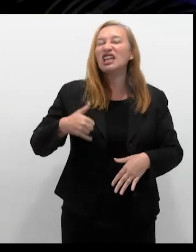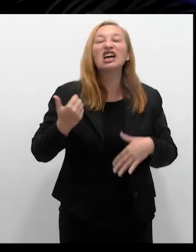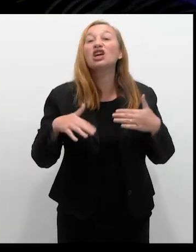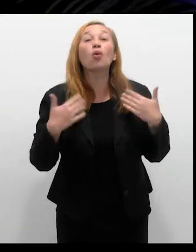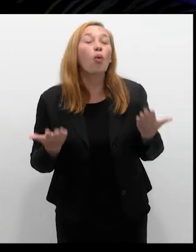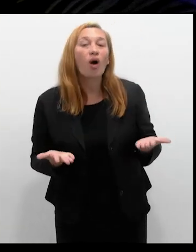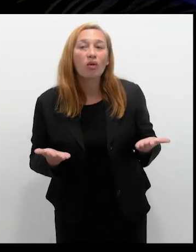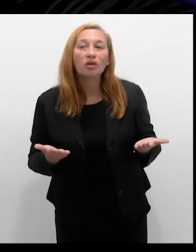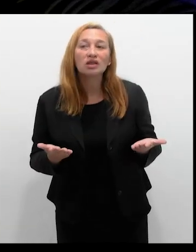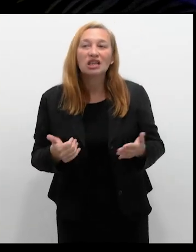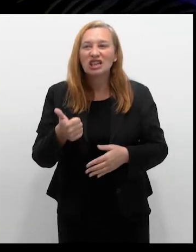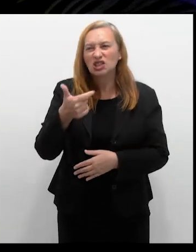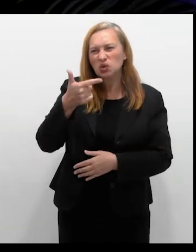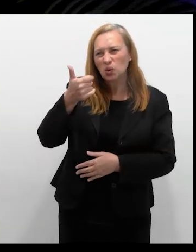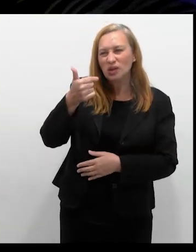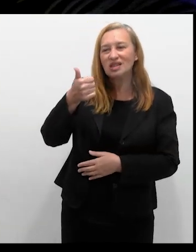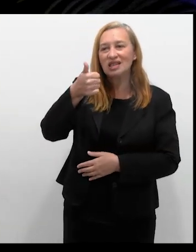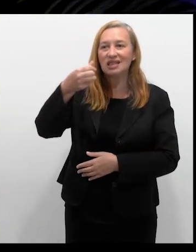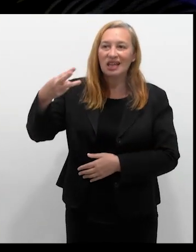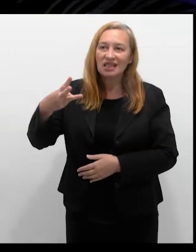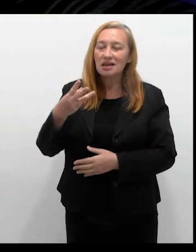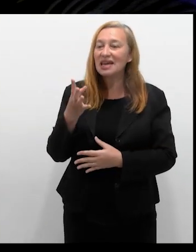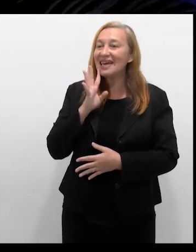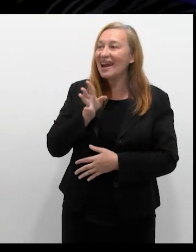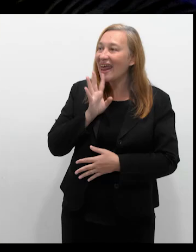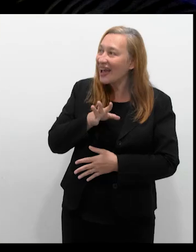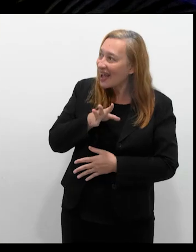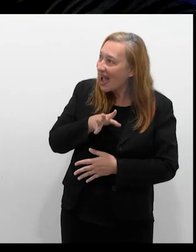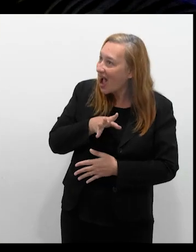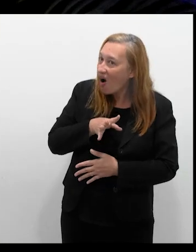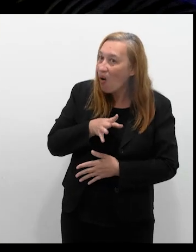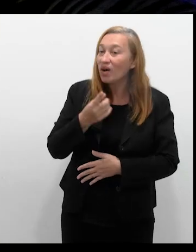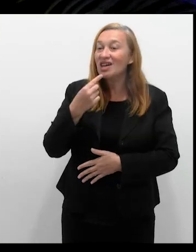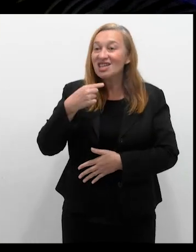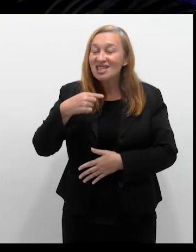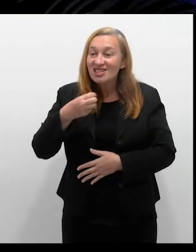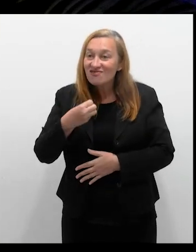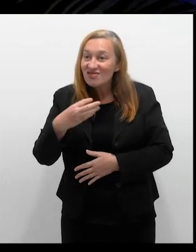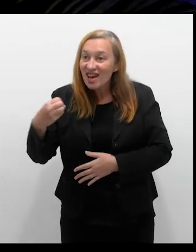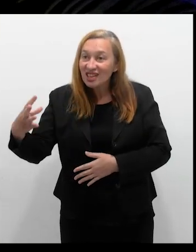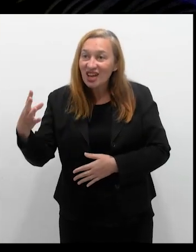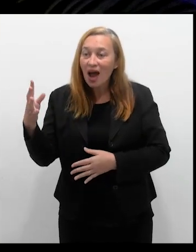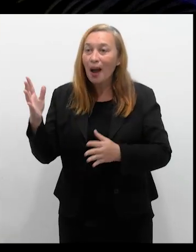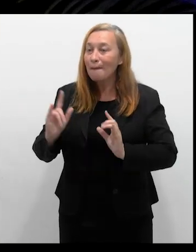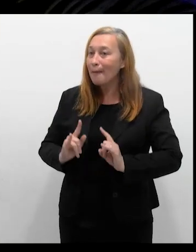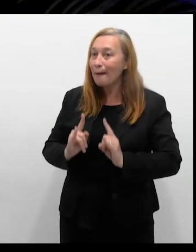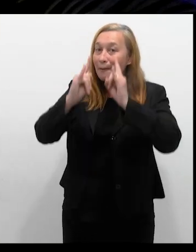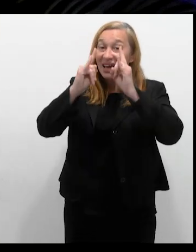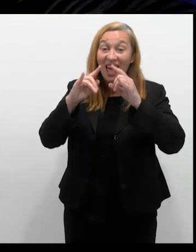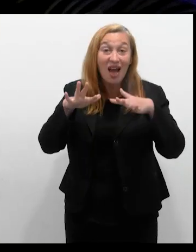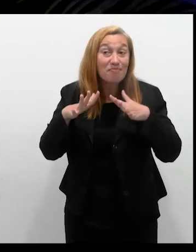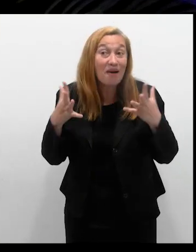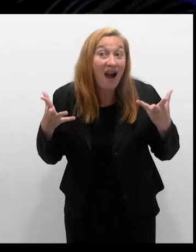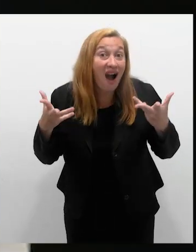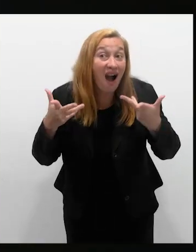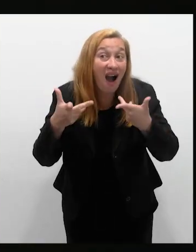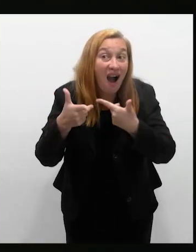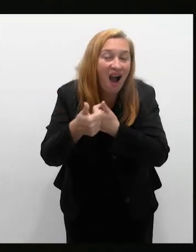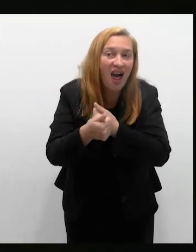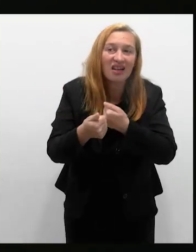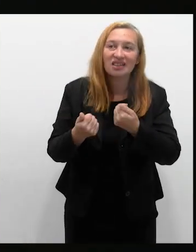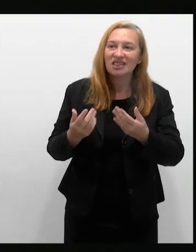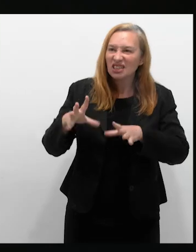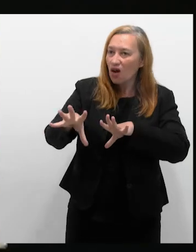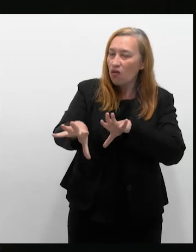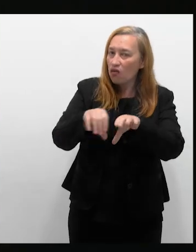que filmamos agora. Eles têm que idade? Há pouco tempo, eles têm 12 e 13. Olha que barato. Nossa. E eles 13 vão anos. para Paris. Gente, isso